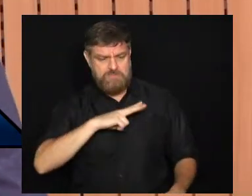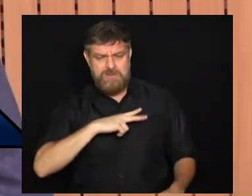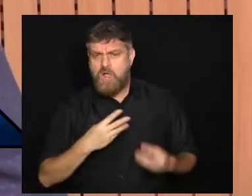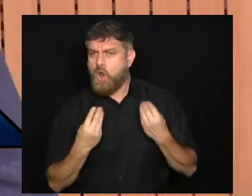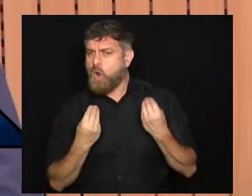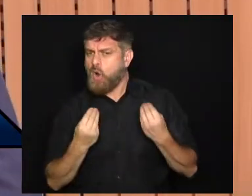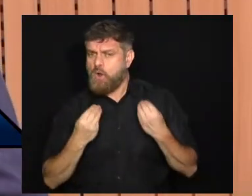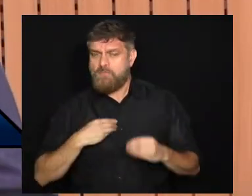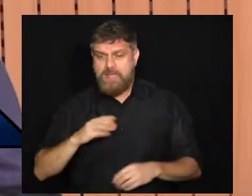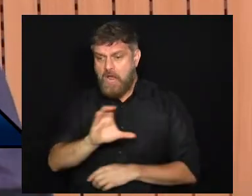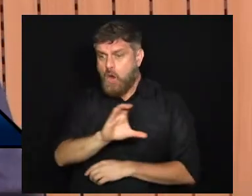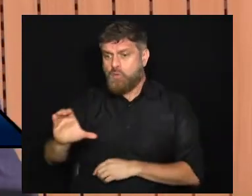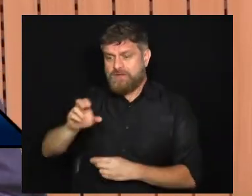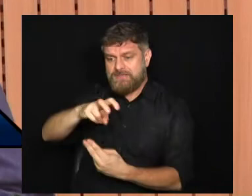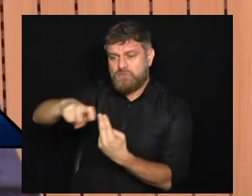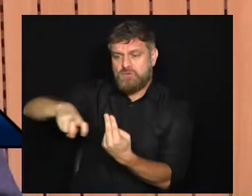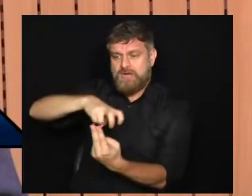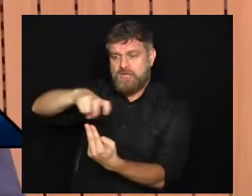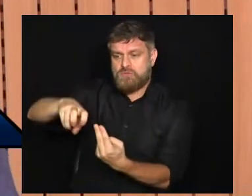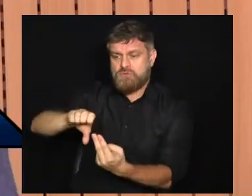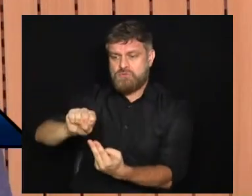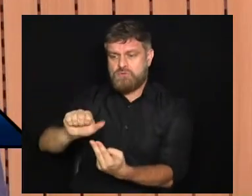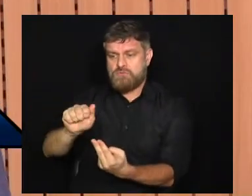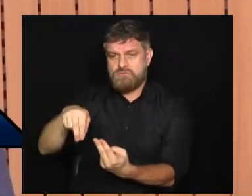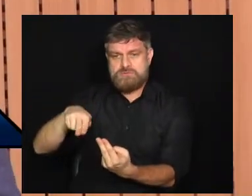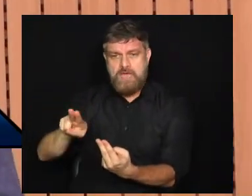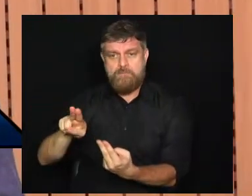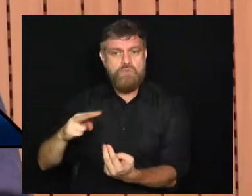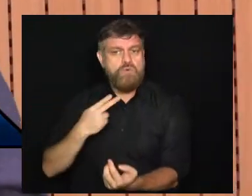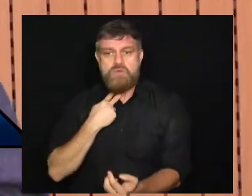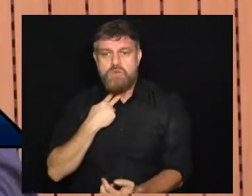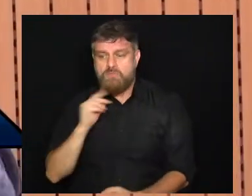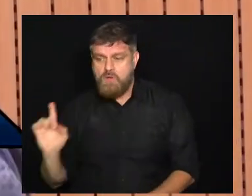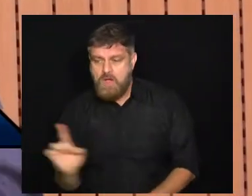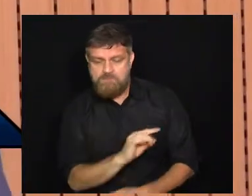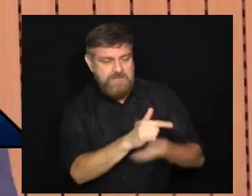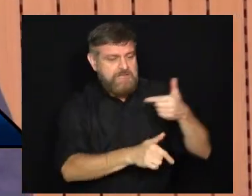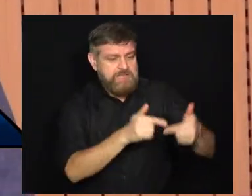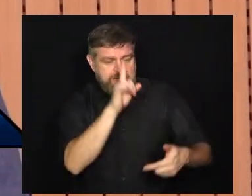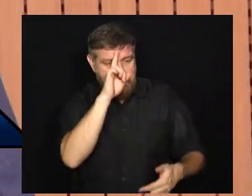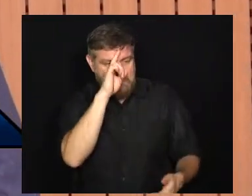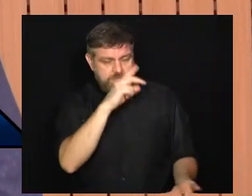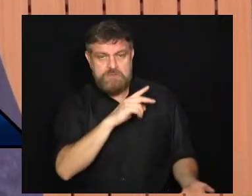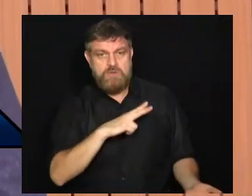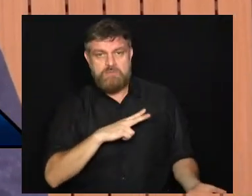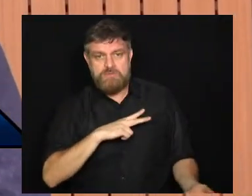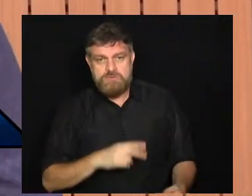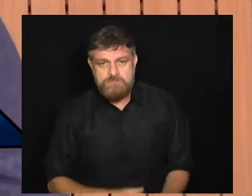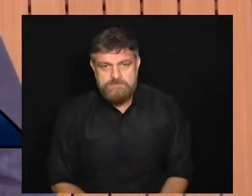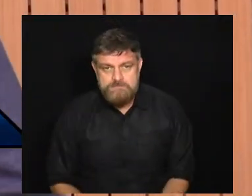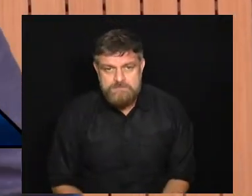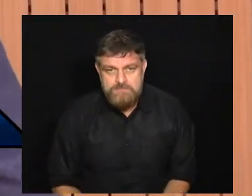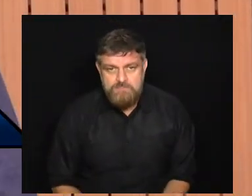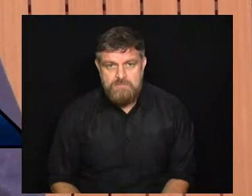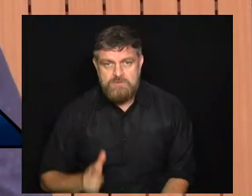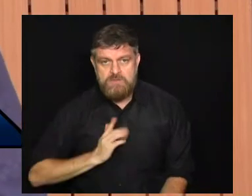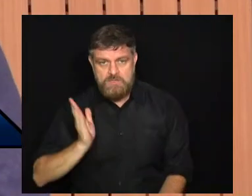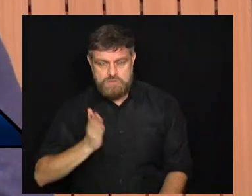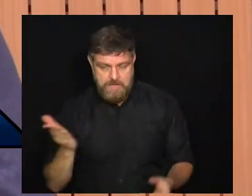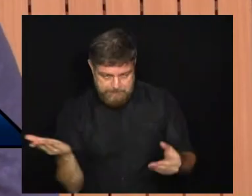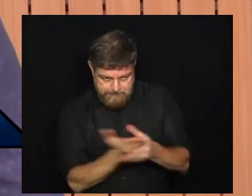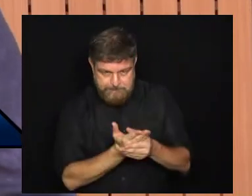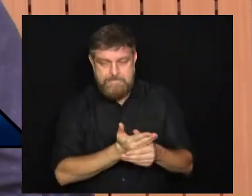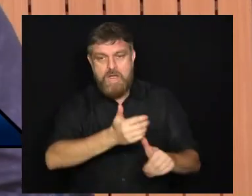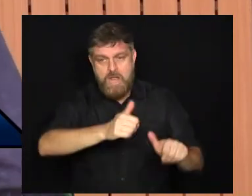pública, né? Ainda mais no SAMU, que é um serviço central nevrálgico da Prefeitura. O que nos foi trazido aqui é que o procedimento de apuração já